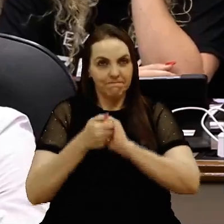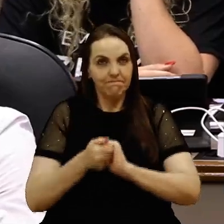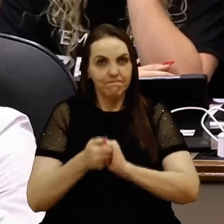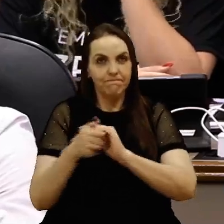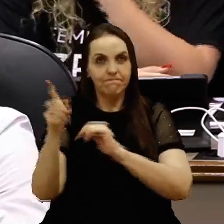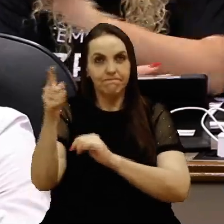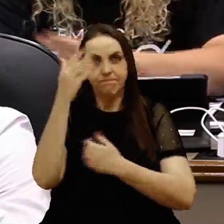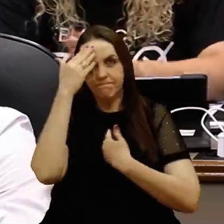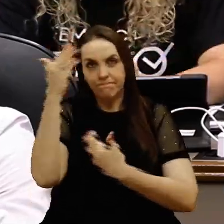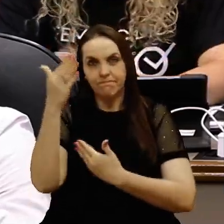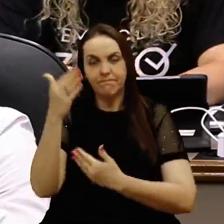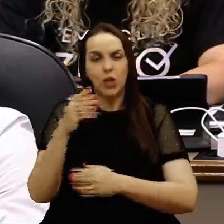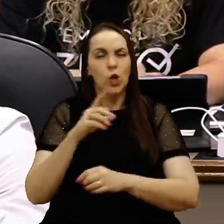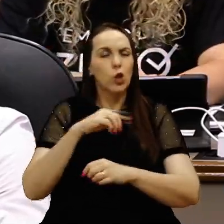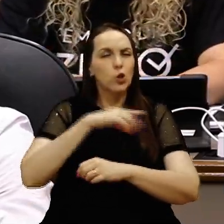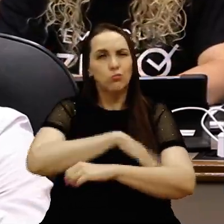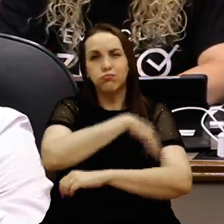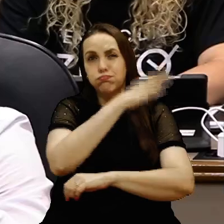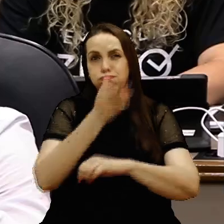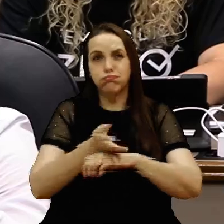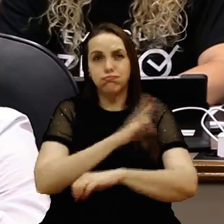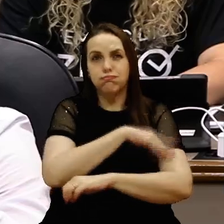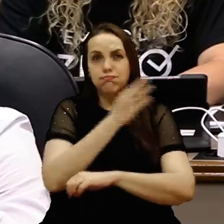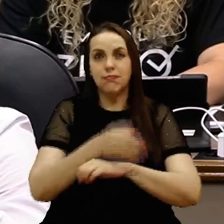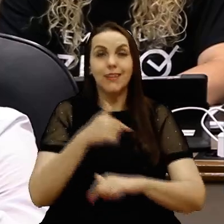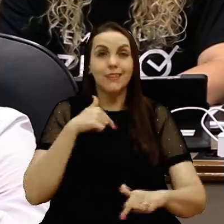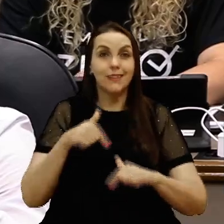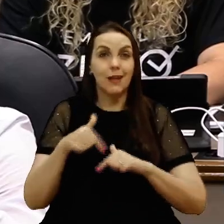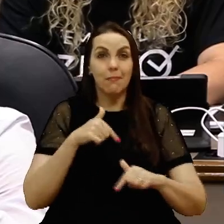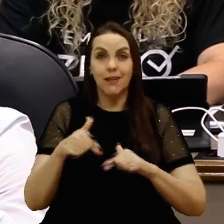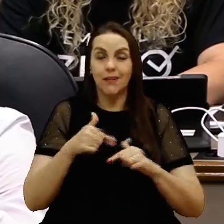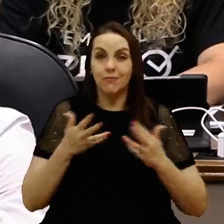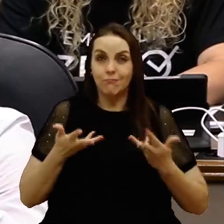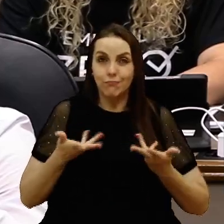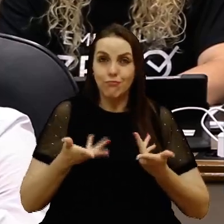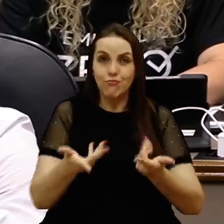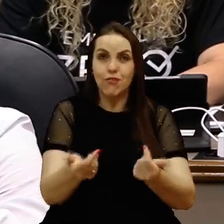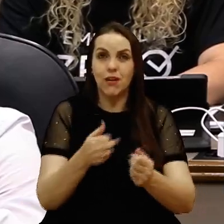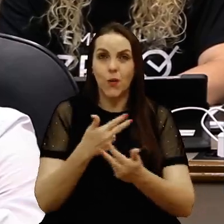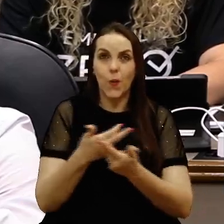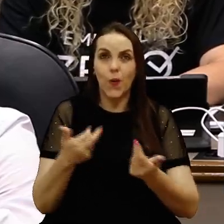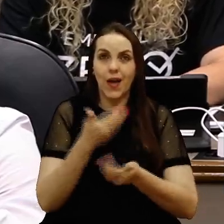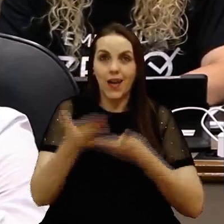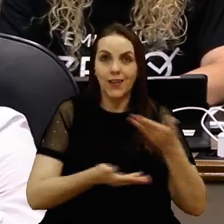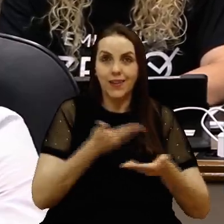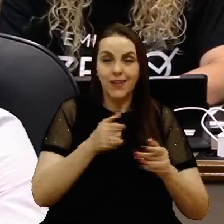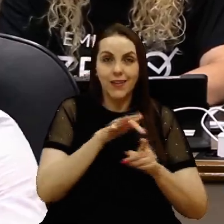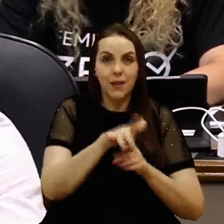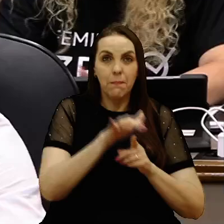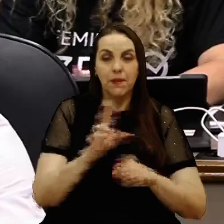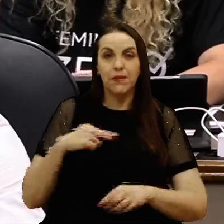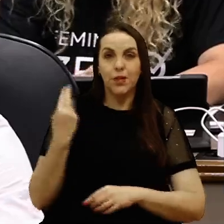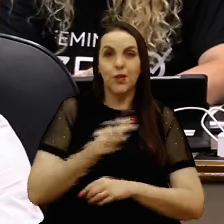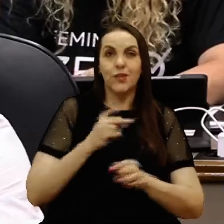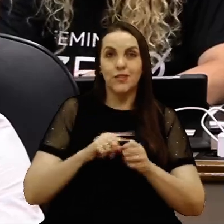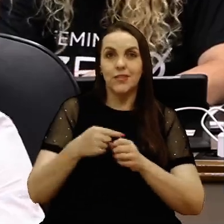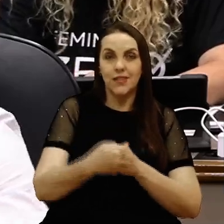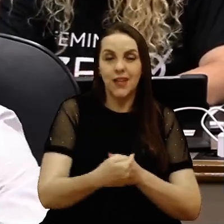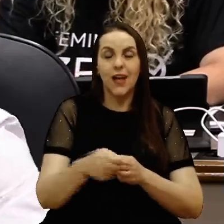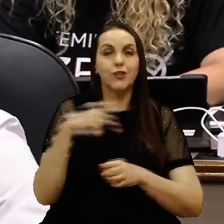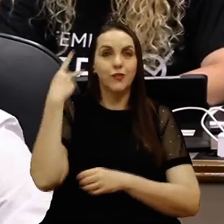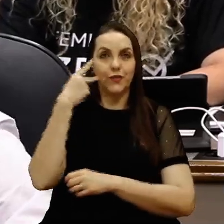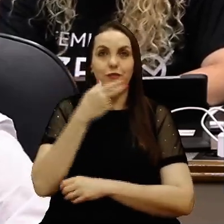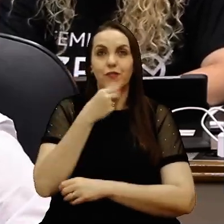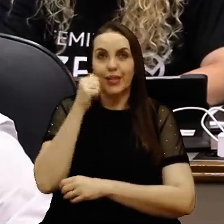ali, diuturnamente, está desenvolvendo, correndo atrás e indo atender as demandas da nossa cidade e dos nossos